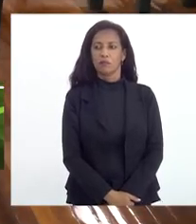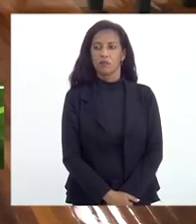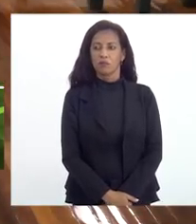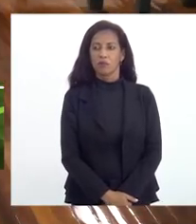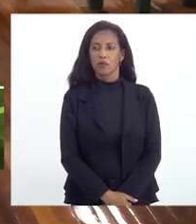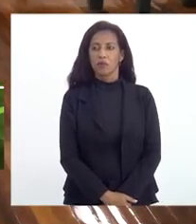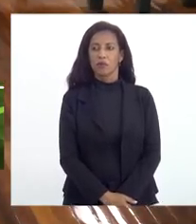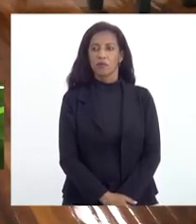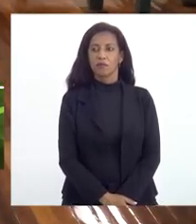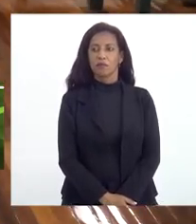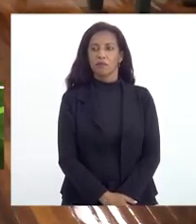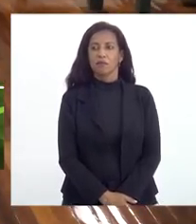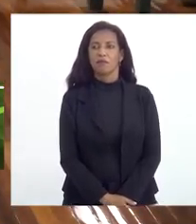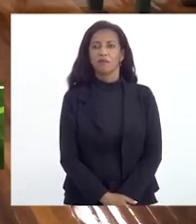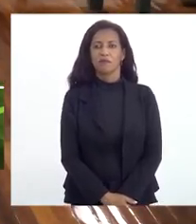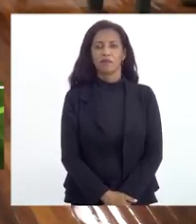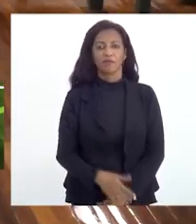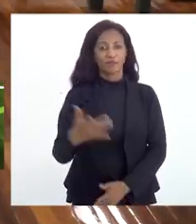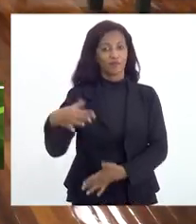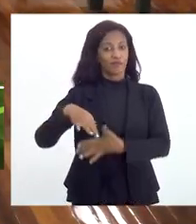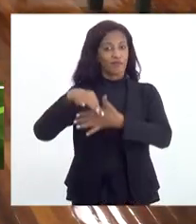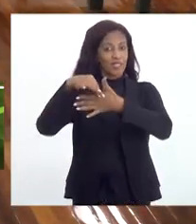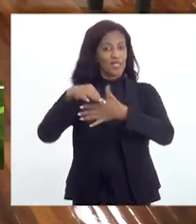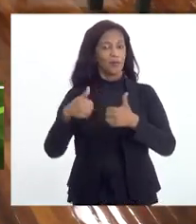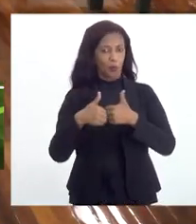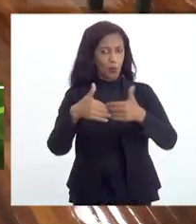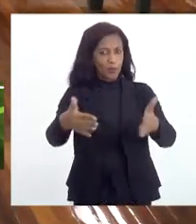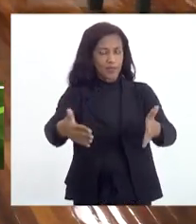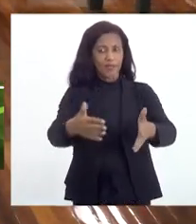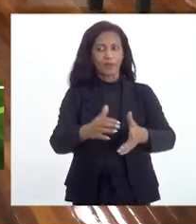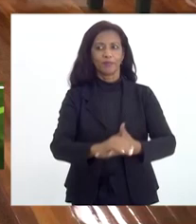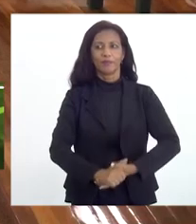Chegou o deputado Márcio Pacheco, nosso líder, e agora podemos começar.